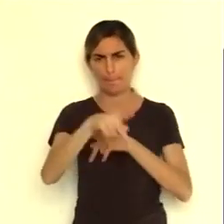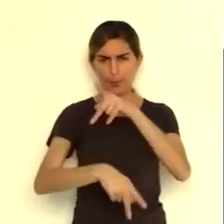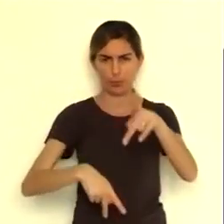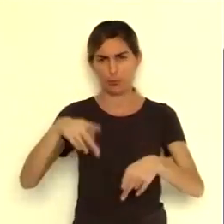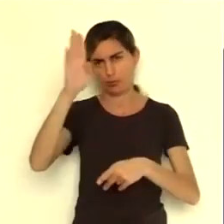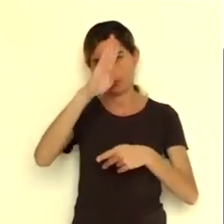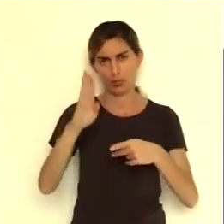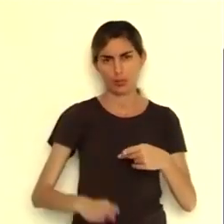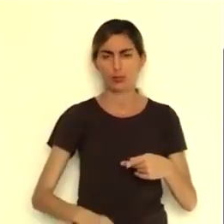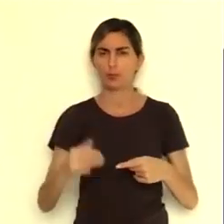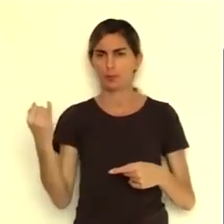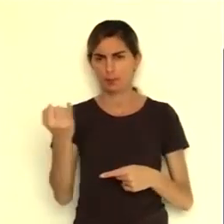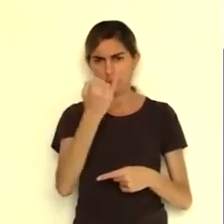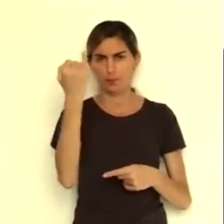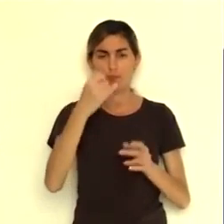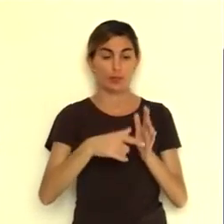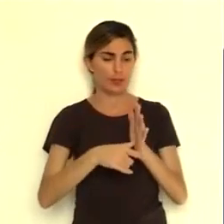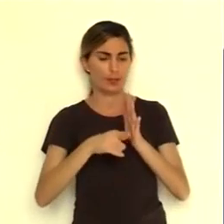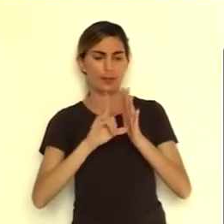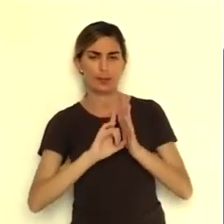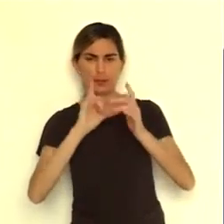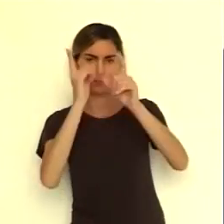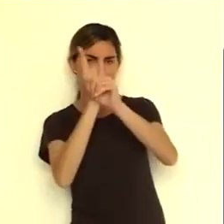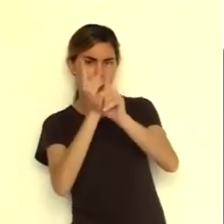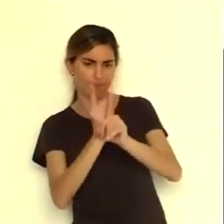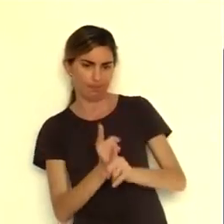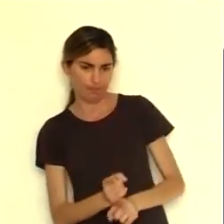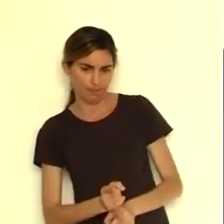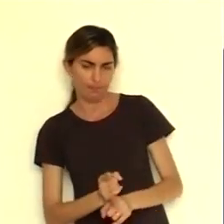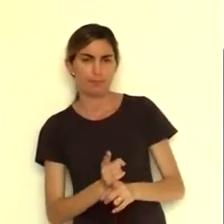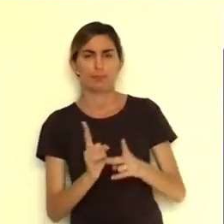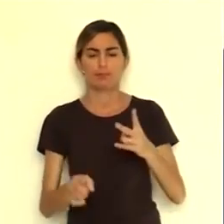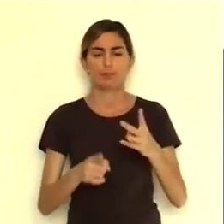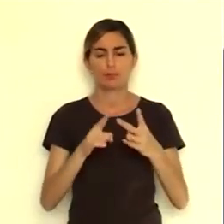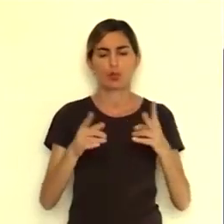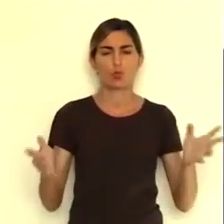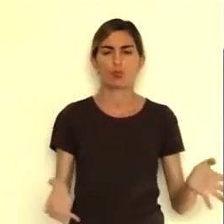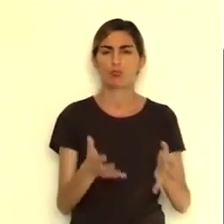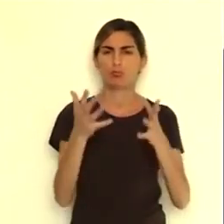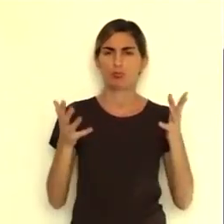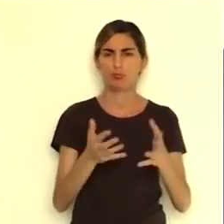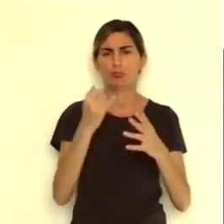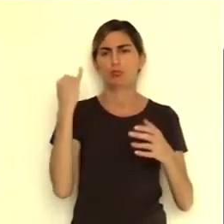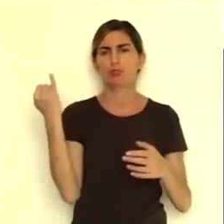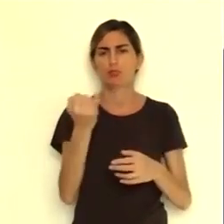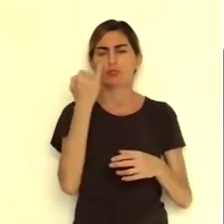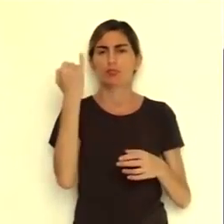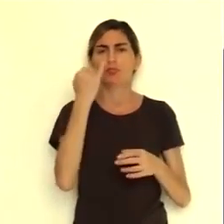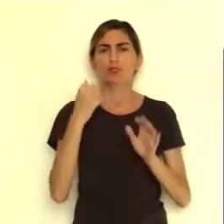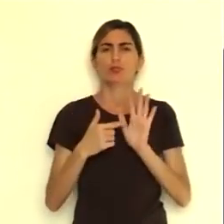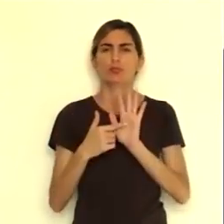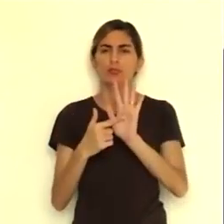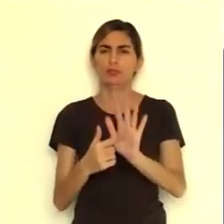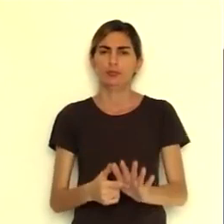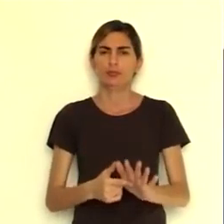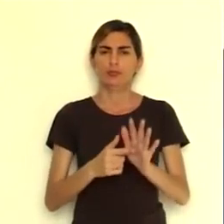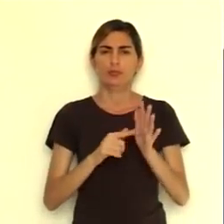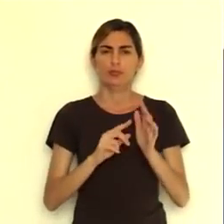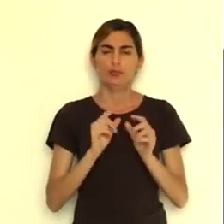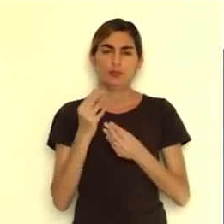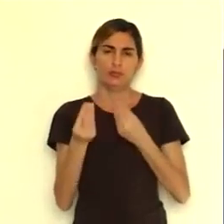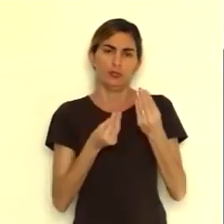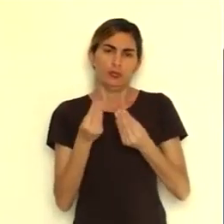povo brasileiro. Então é importante, antes da gente identificar essas contribuições, é importante a gente destacar